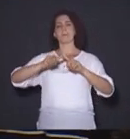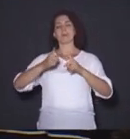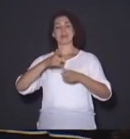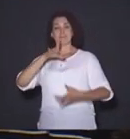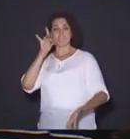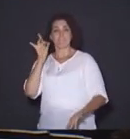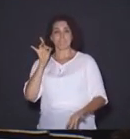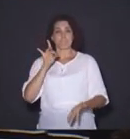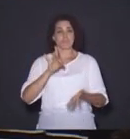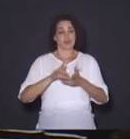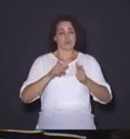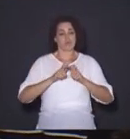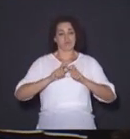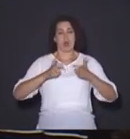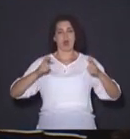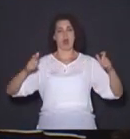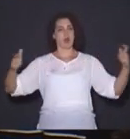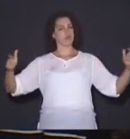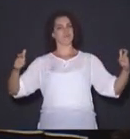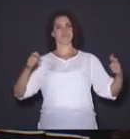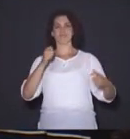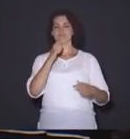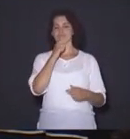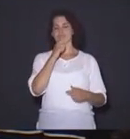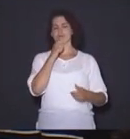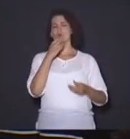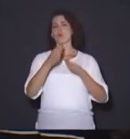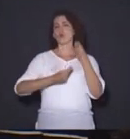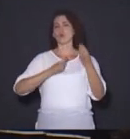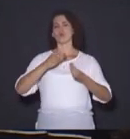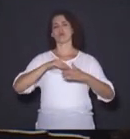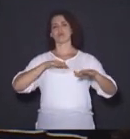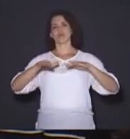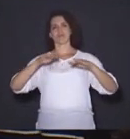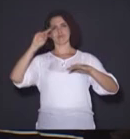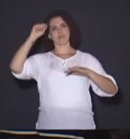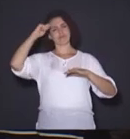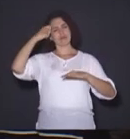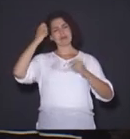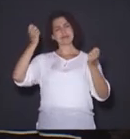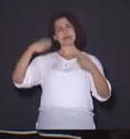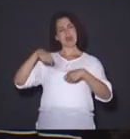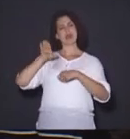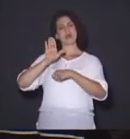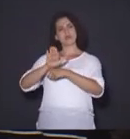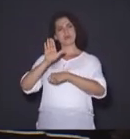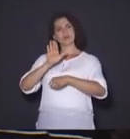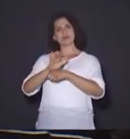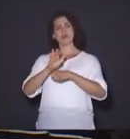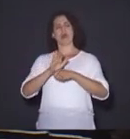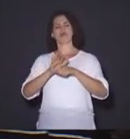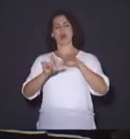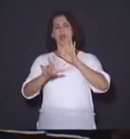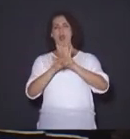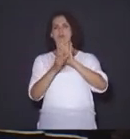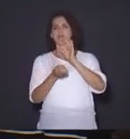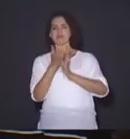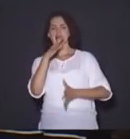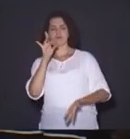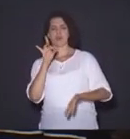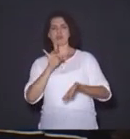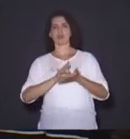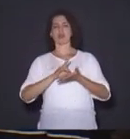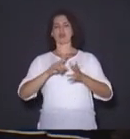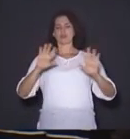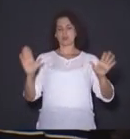amplitude que gostaríamos como é que o movimento negro né poderia contribuir nesse sentido eu falo um só de de fomentar